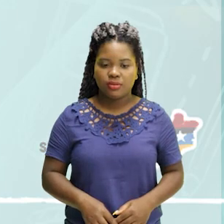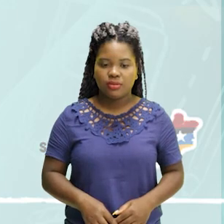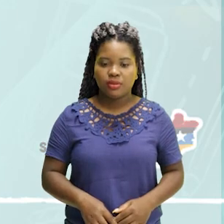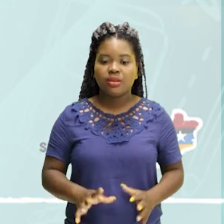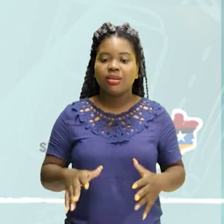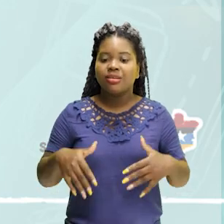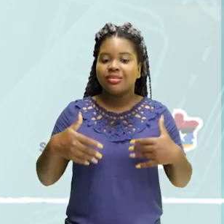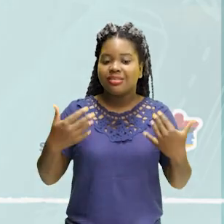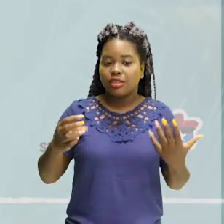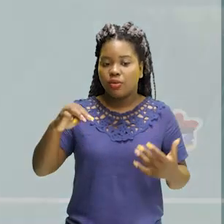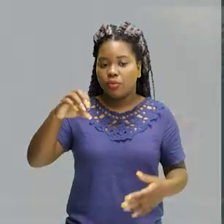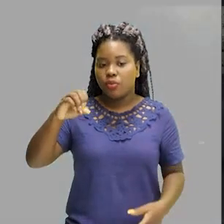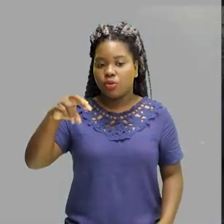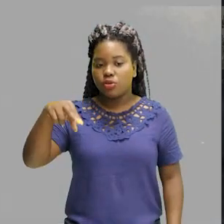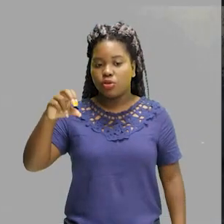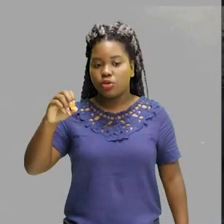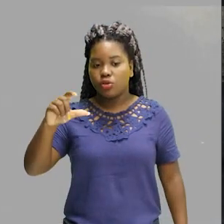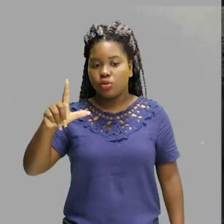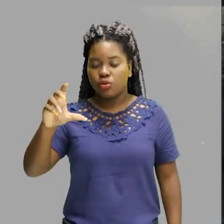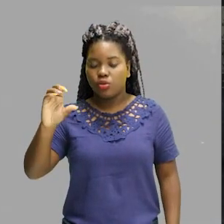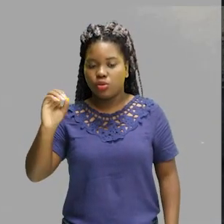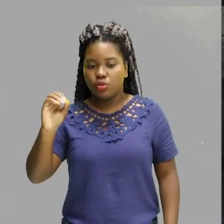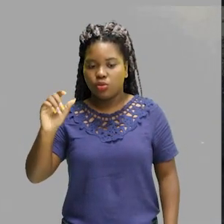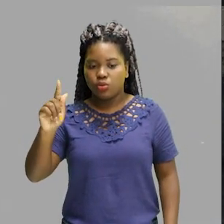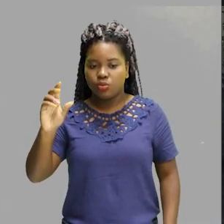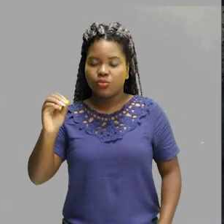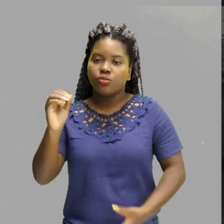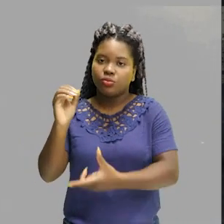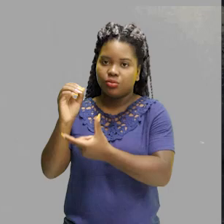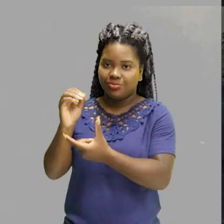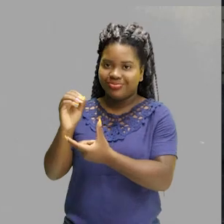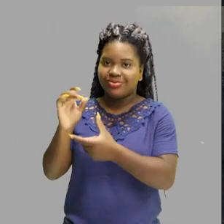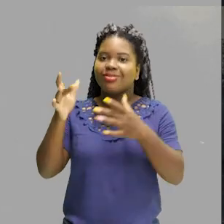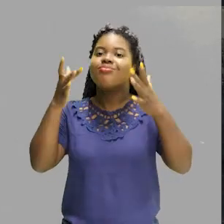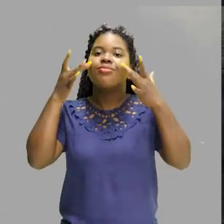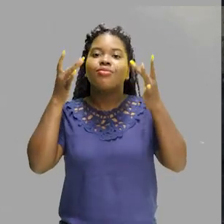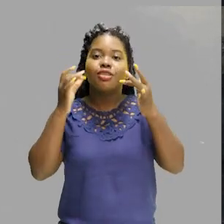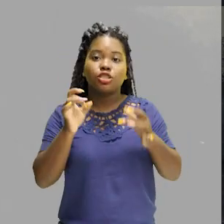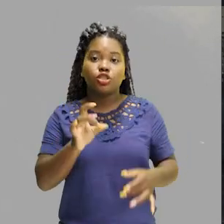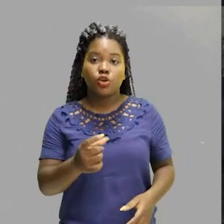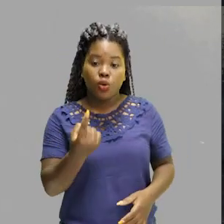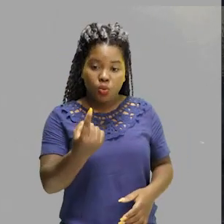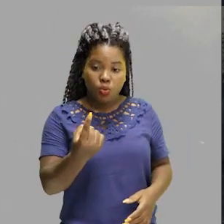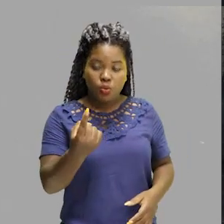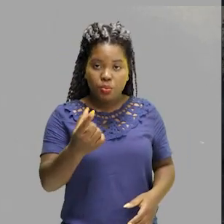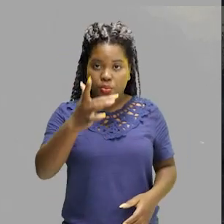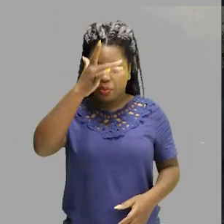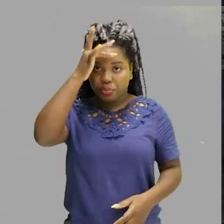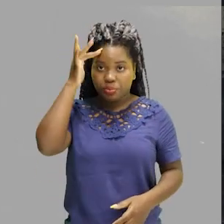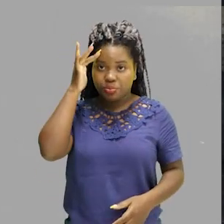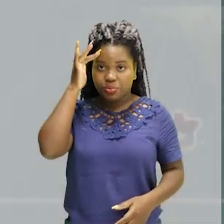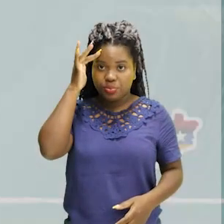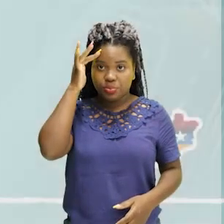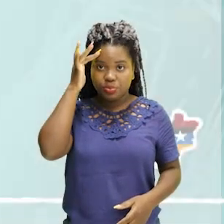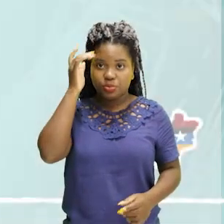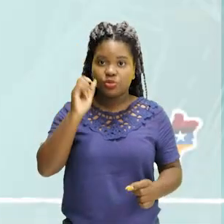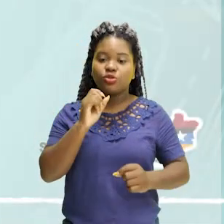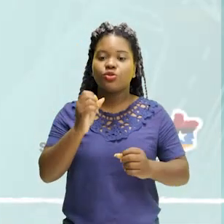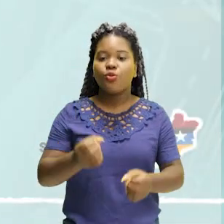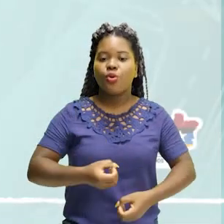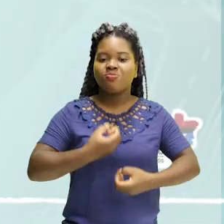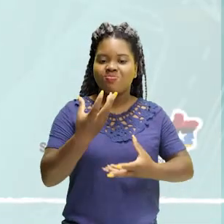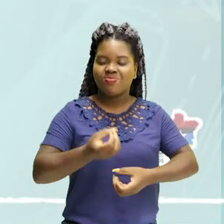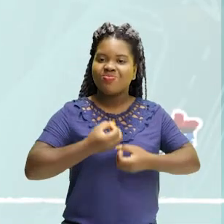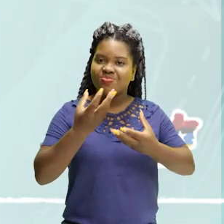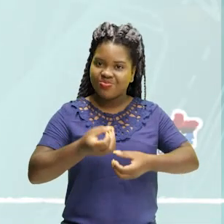que monólogo é uma peça onde só uma pessoa fala, tá? Quais são as características desse teatro vicentino?